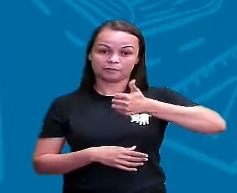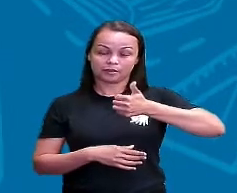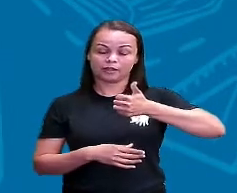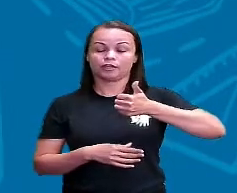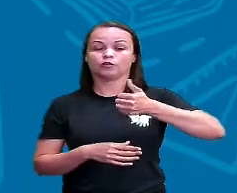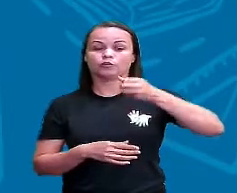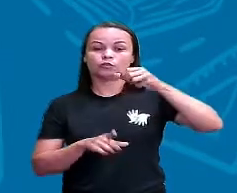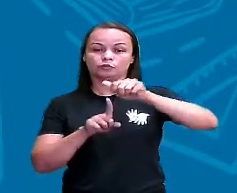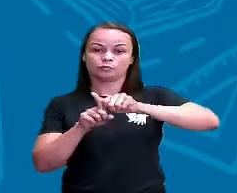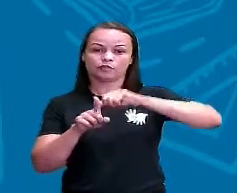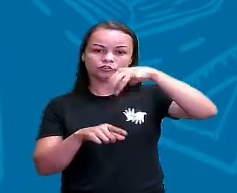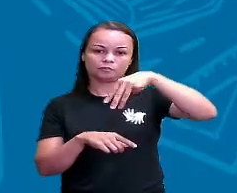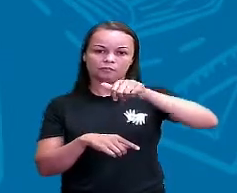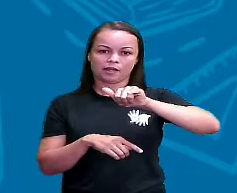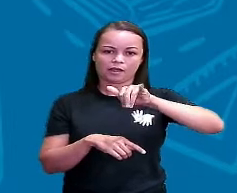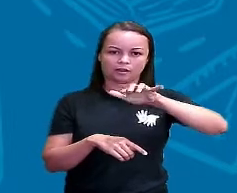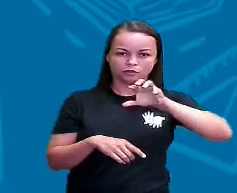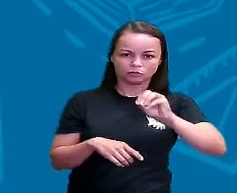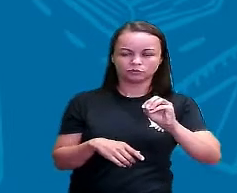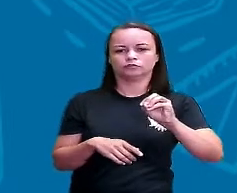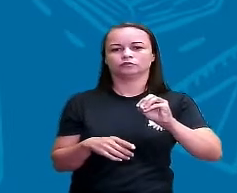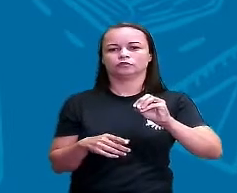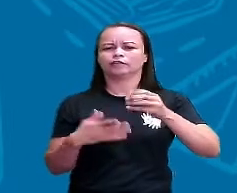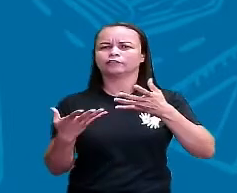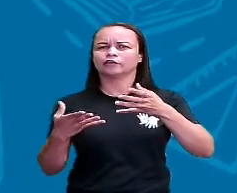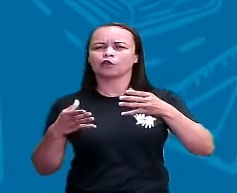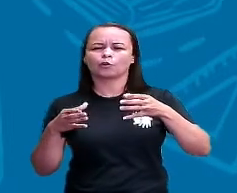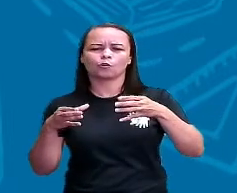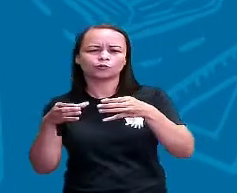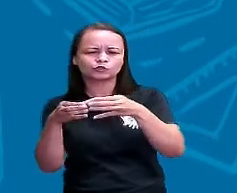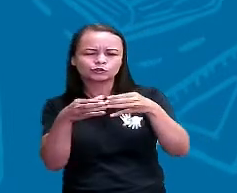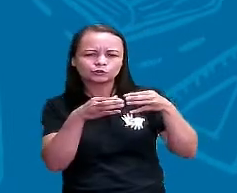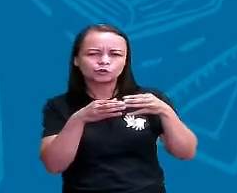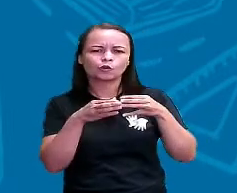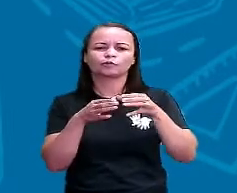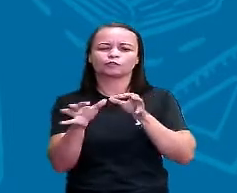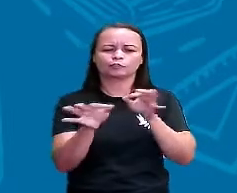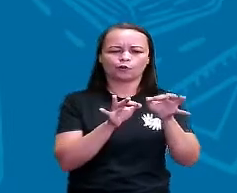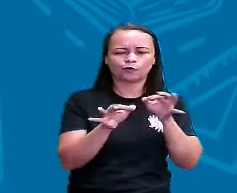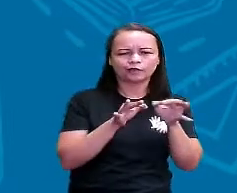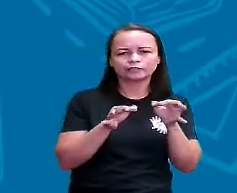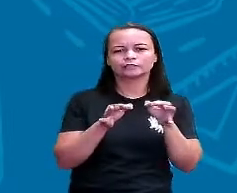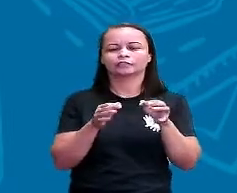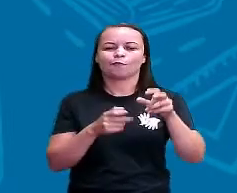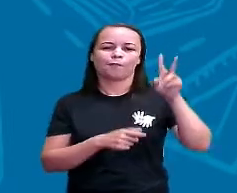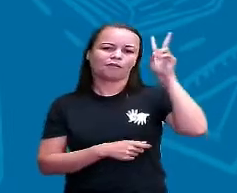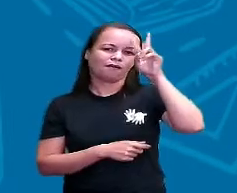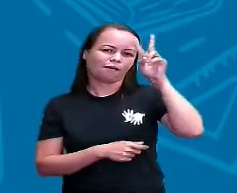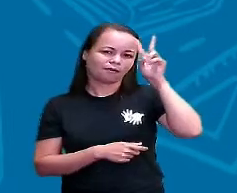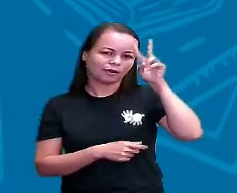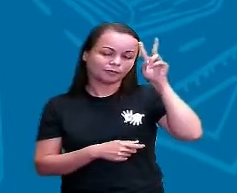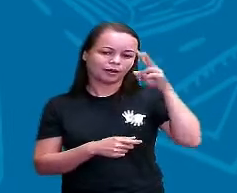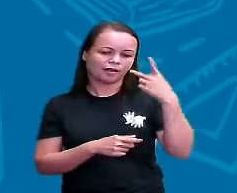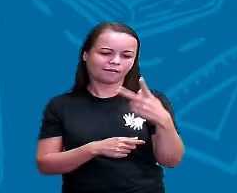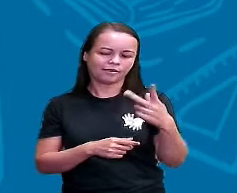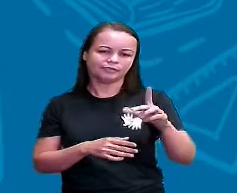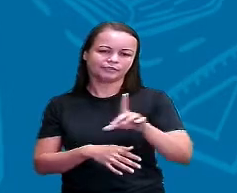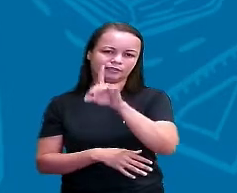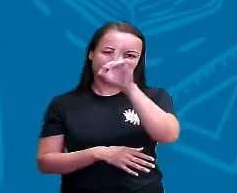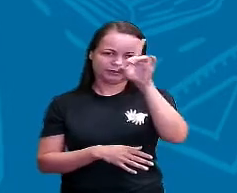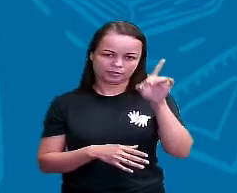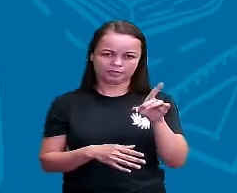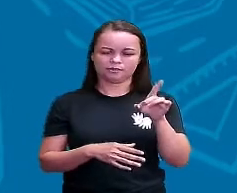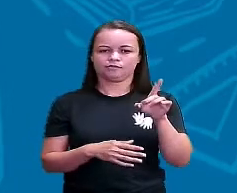existem várias simbologias, vários grupos e sindicatos se organizam, se juntam para relembrar esse dia 1º de